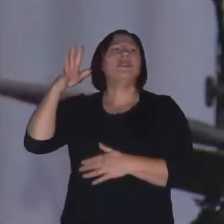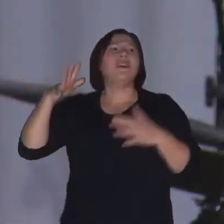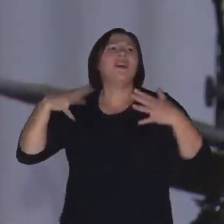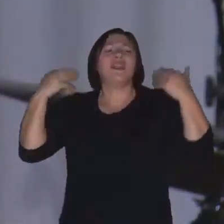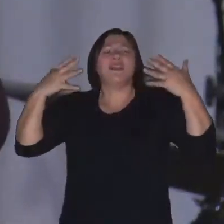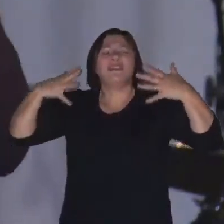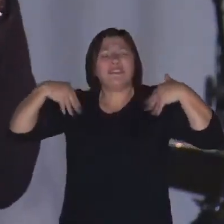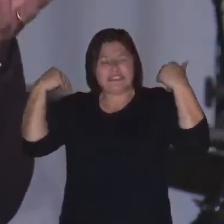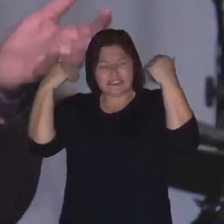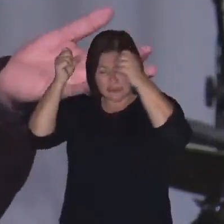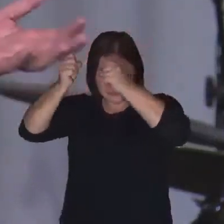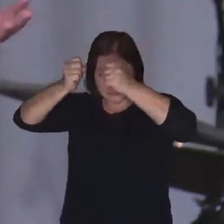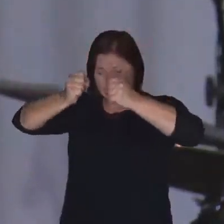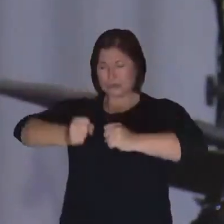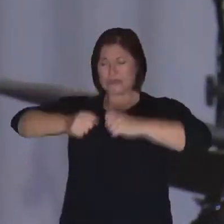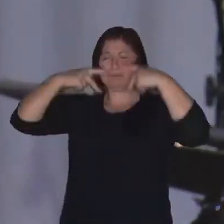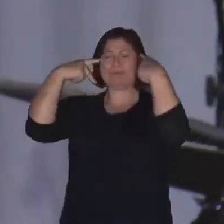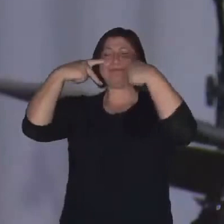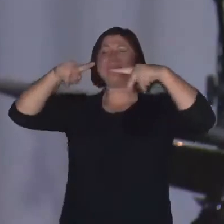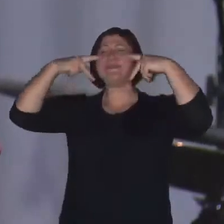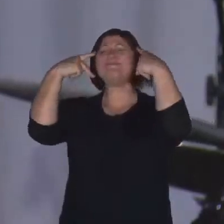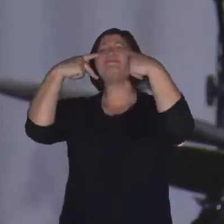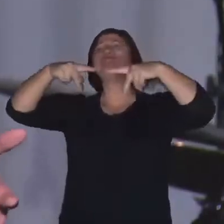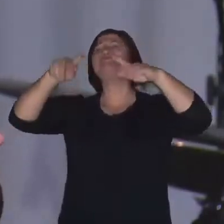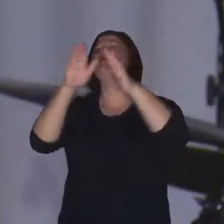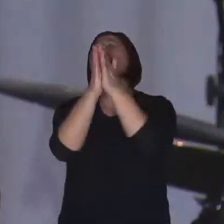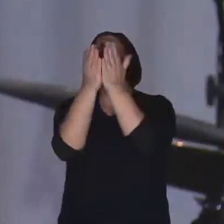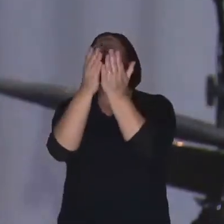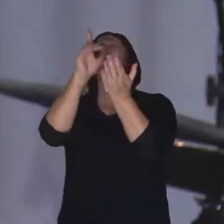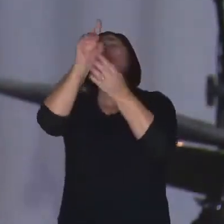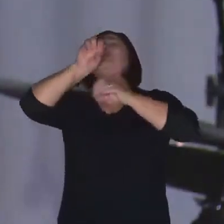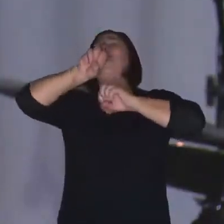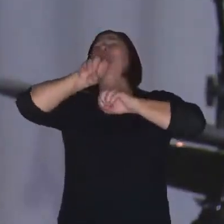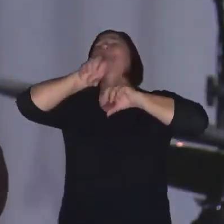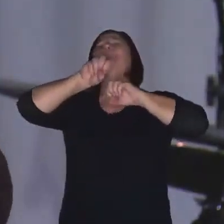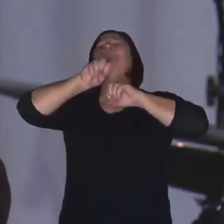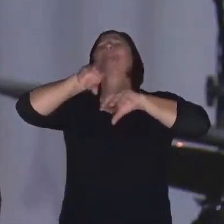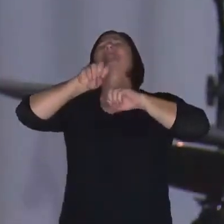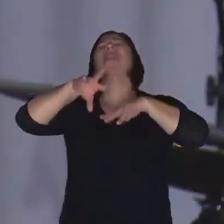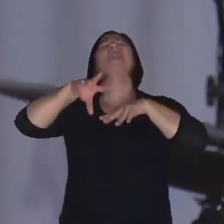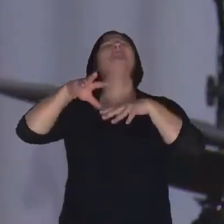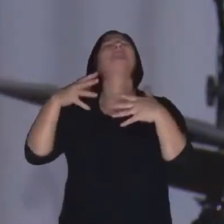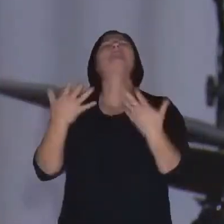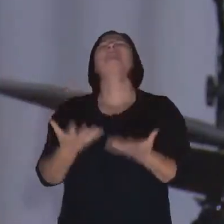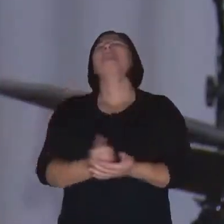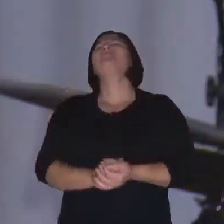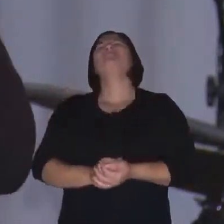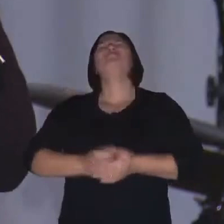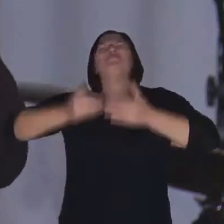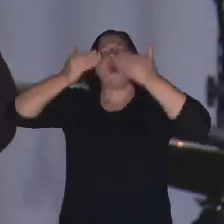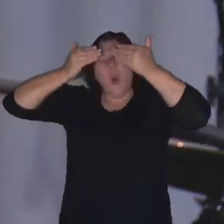evangelho. Que alegria para mim poder pregar a tua palavra. Pai, não há honra maior, não há